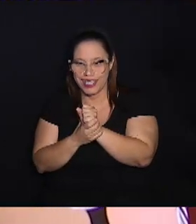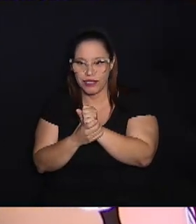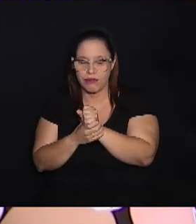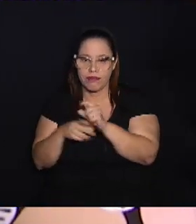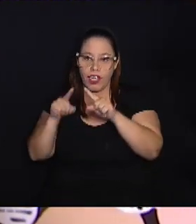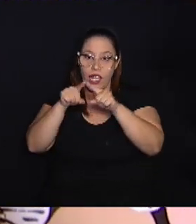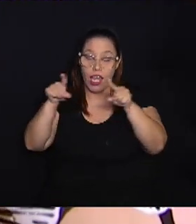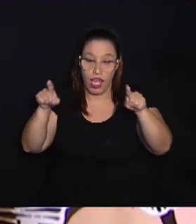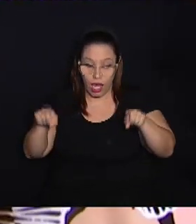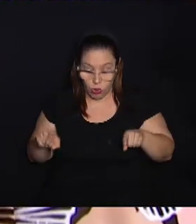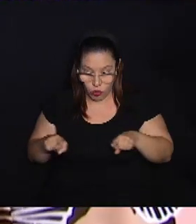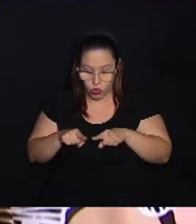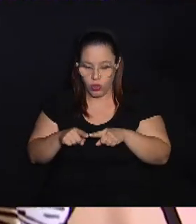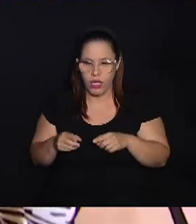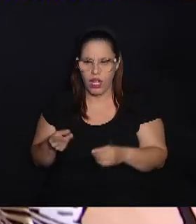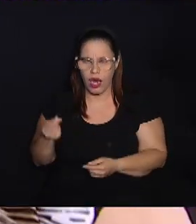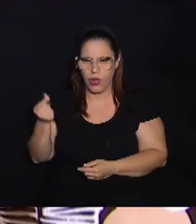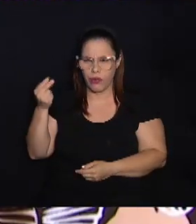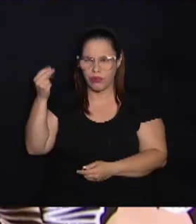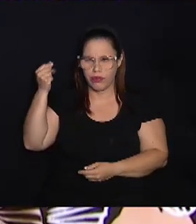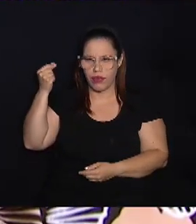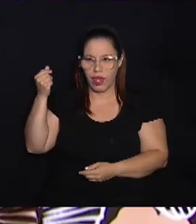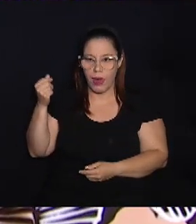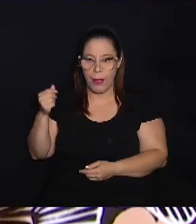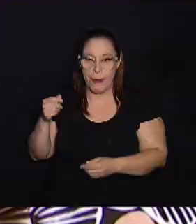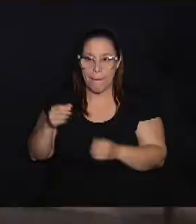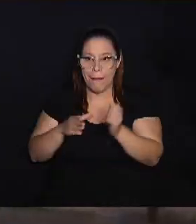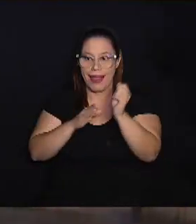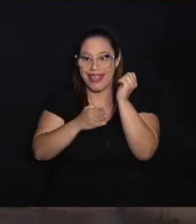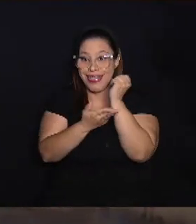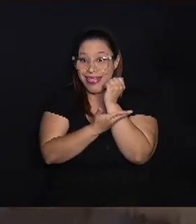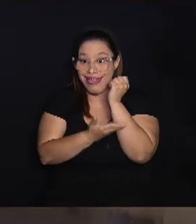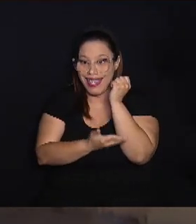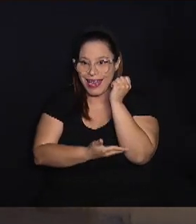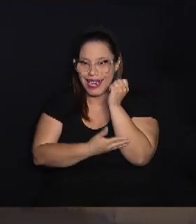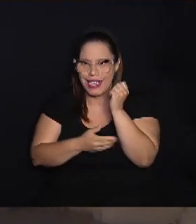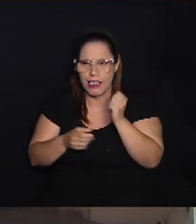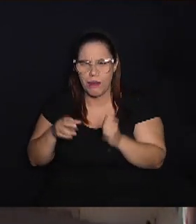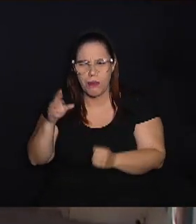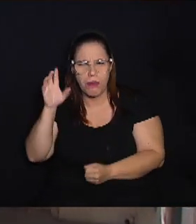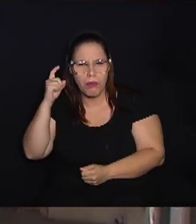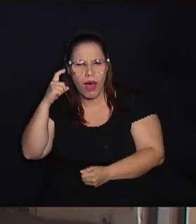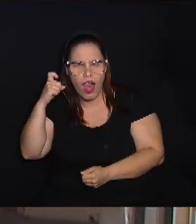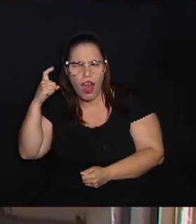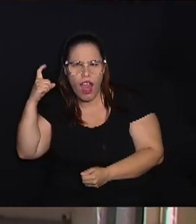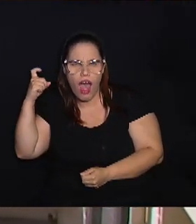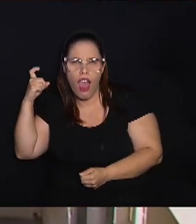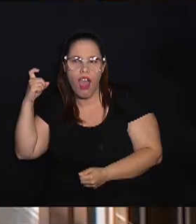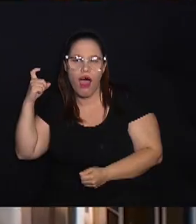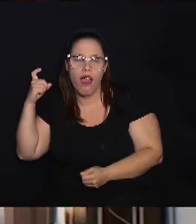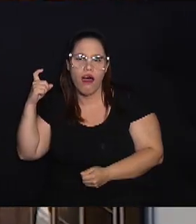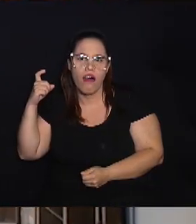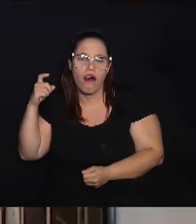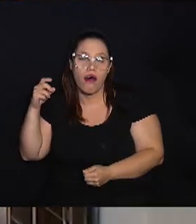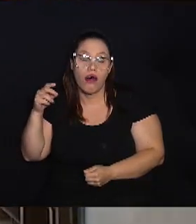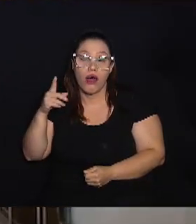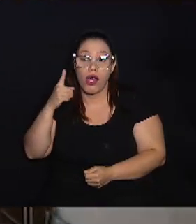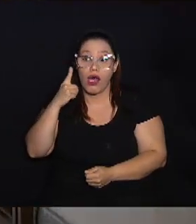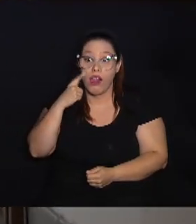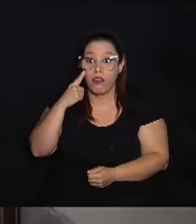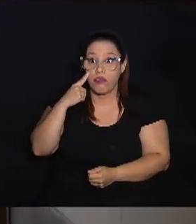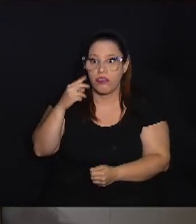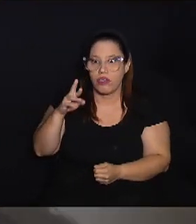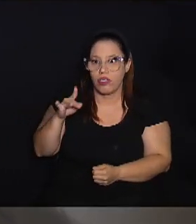antigo, então por si só ele faz barulho, a madeira faz muito barulho, né? O prédio da escola é uma construção ao estilo da República